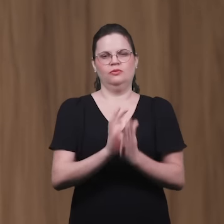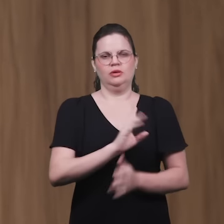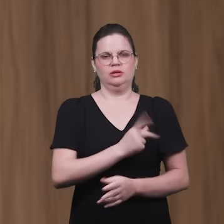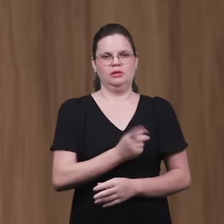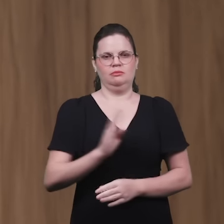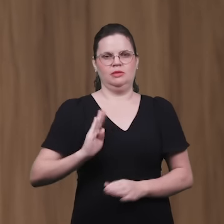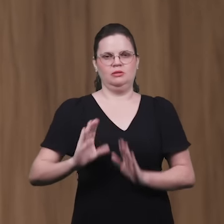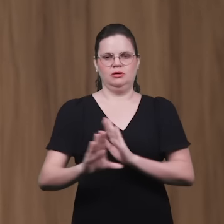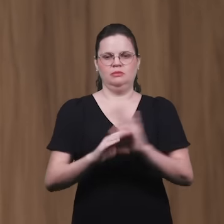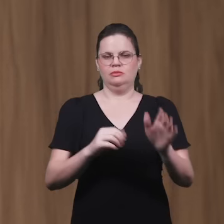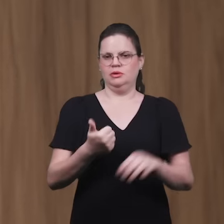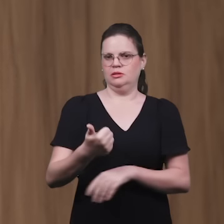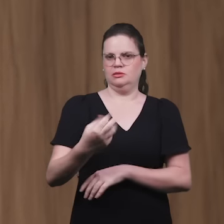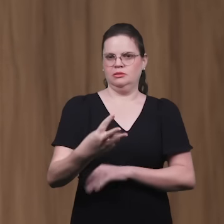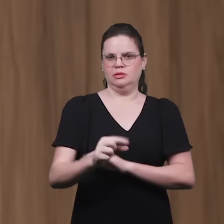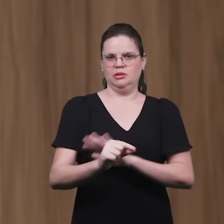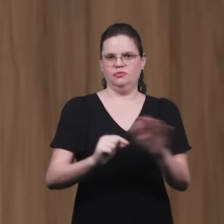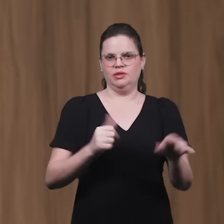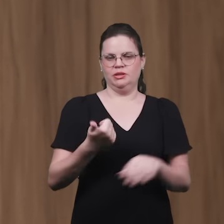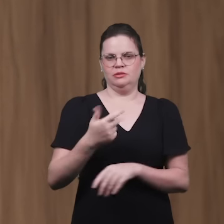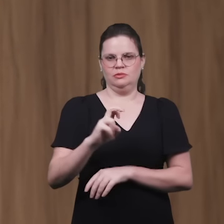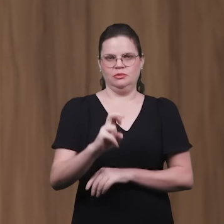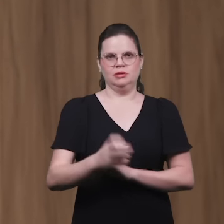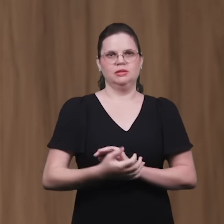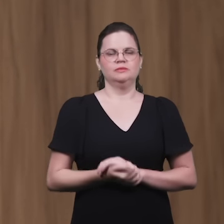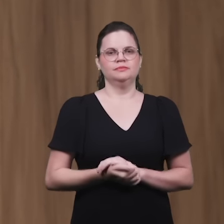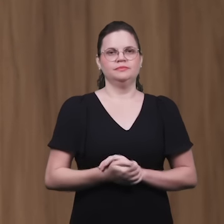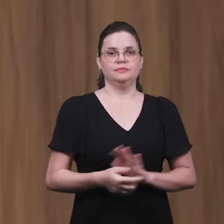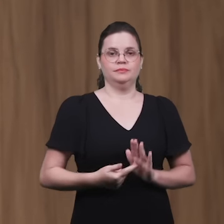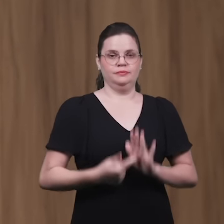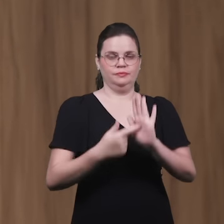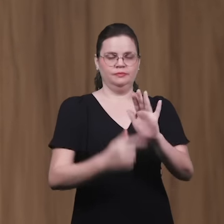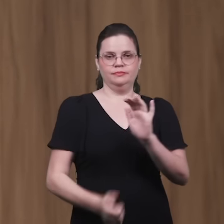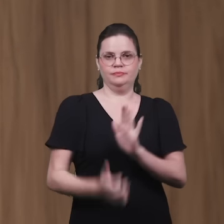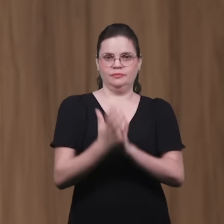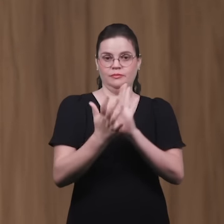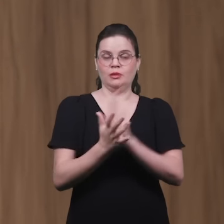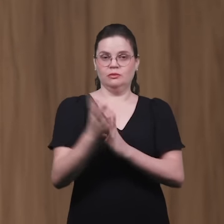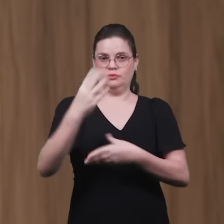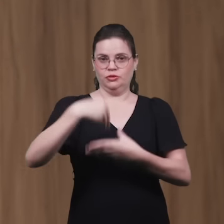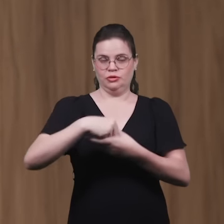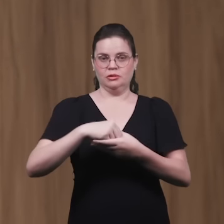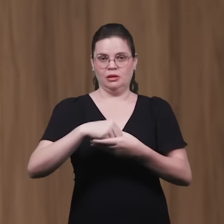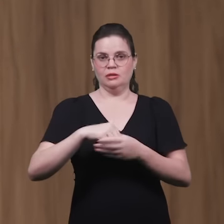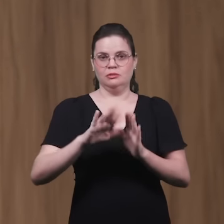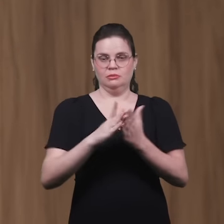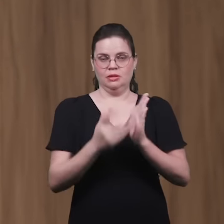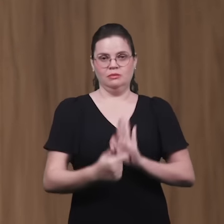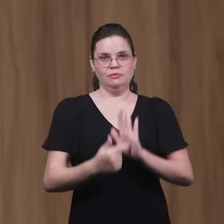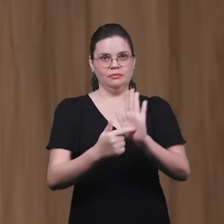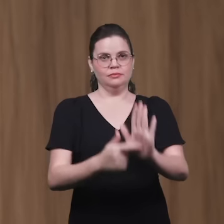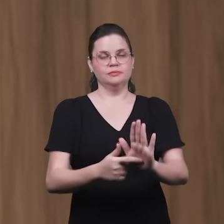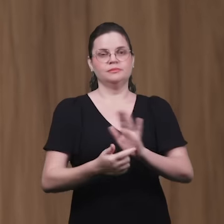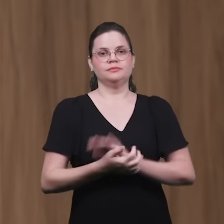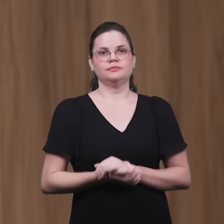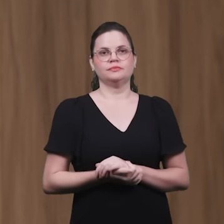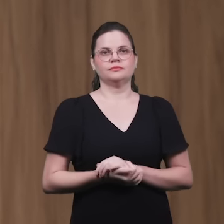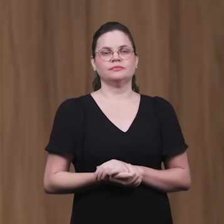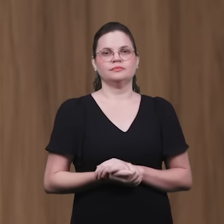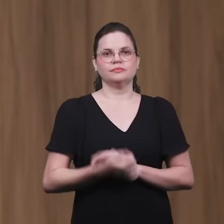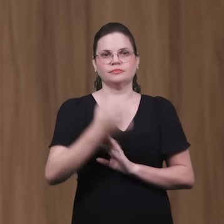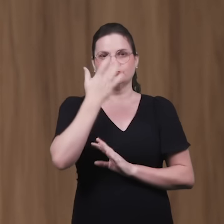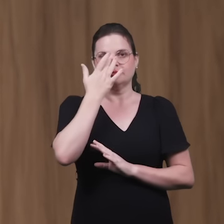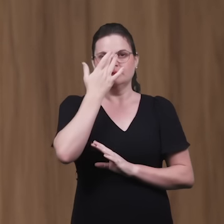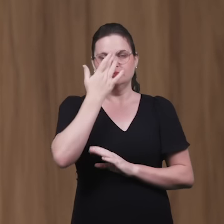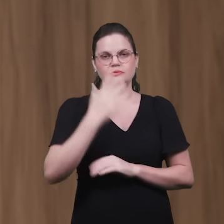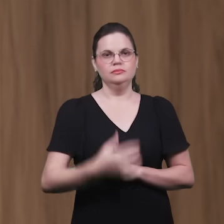13, versículo 15, que é quando você fala em louvor na Bíblia, não pode esquecer de colocar aqui,